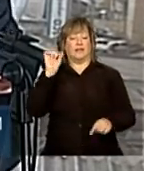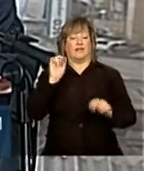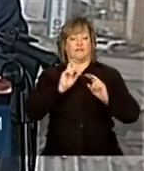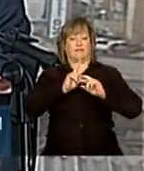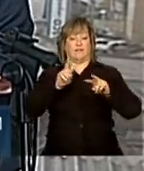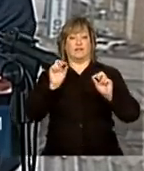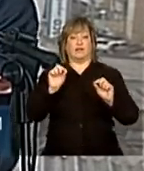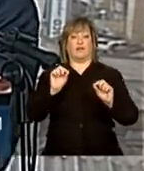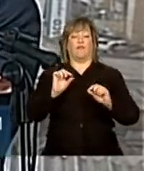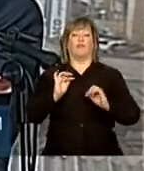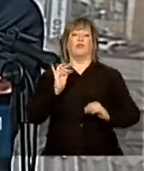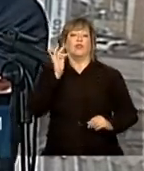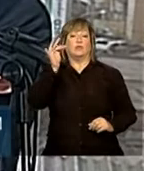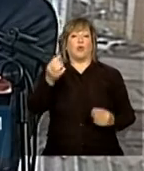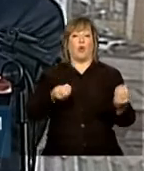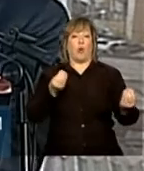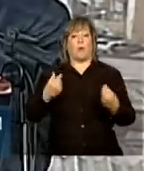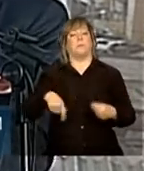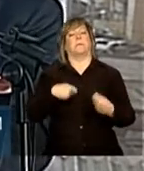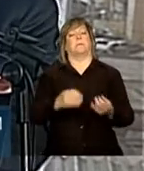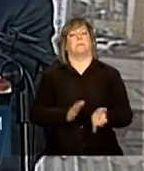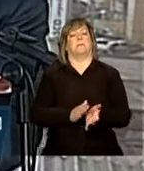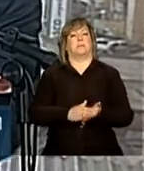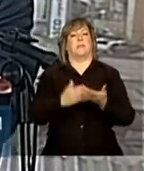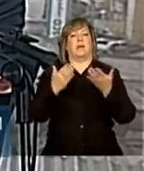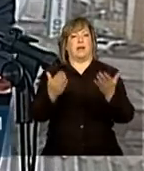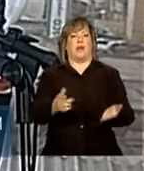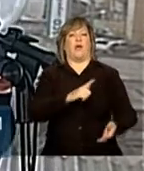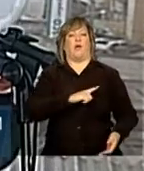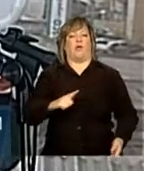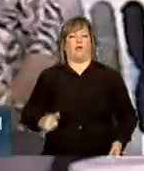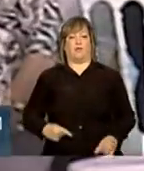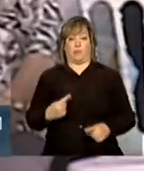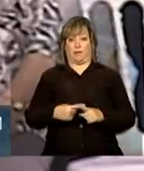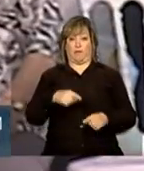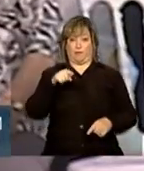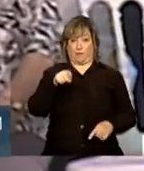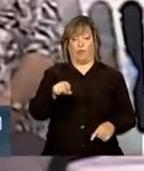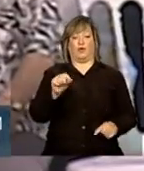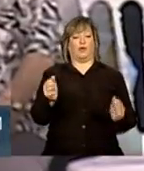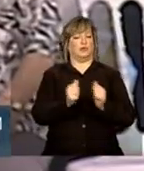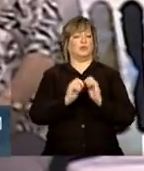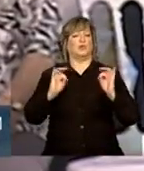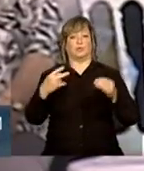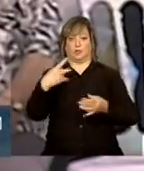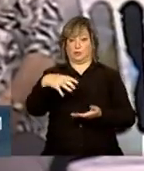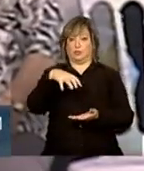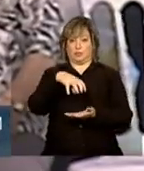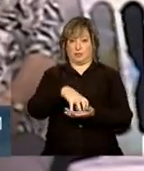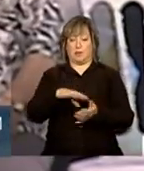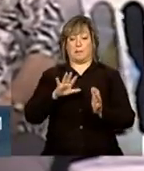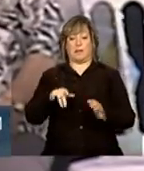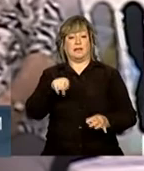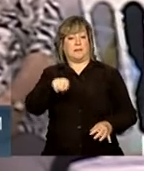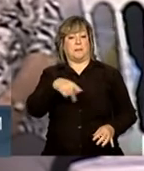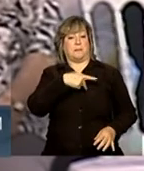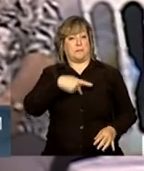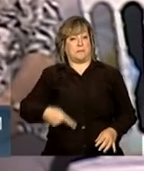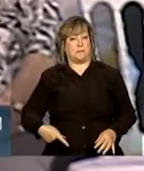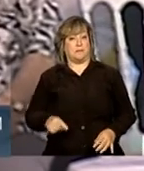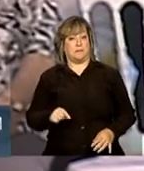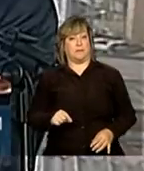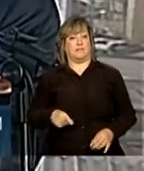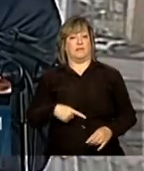governador Jacques Wagner, nós temos que parabenizar, governador, Vossa Excelência e toda a sua equipe. Mas, presidente, o seu governo na